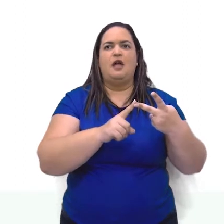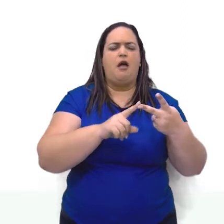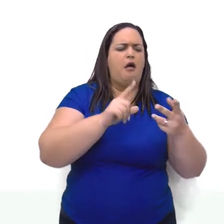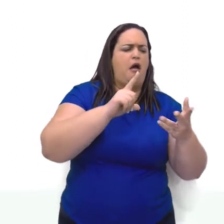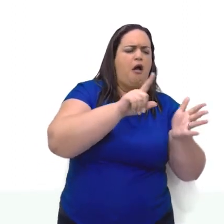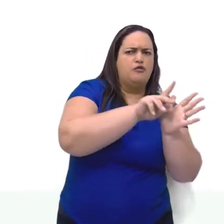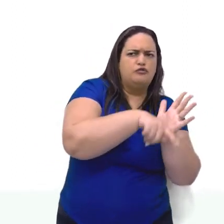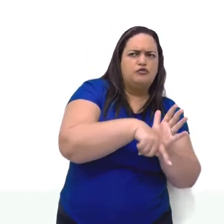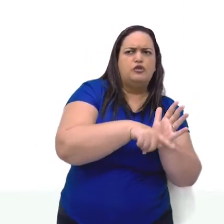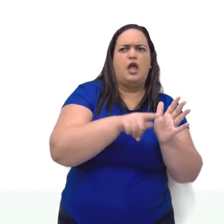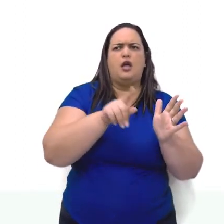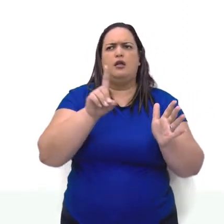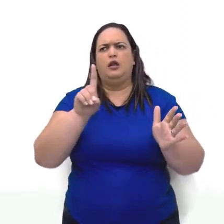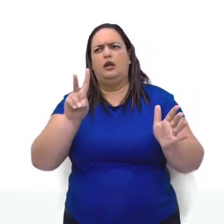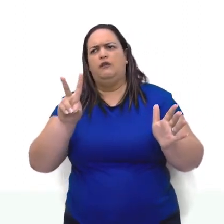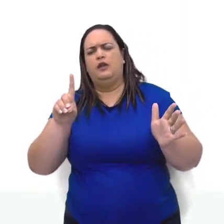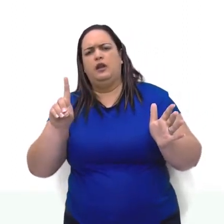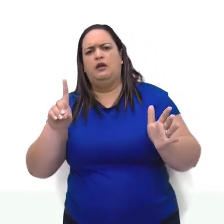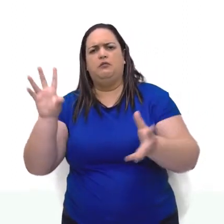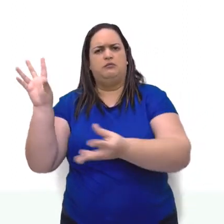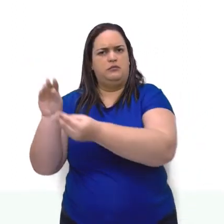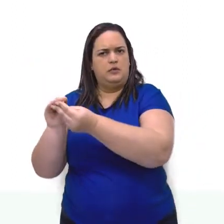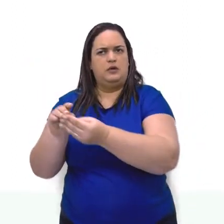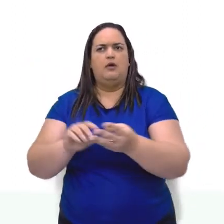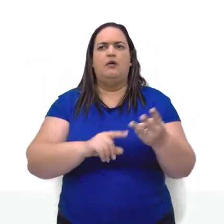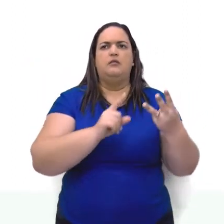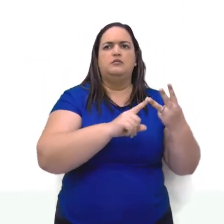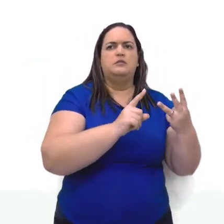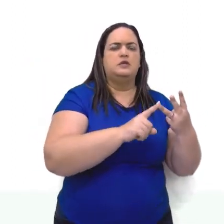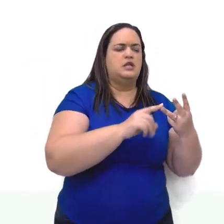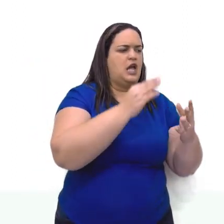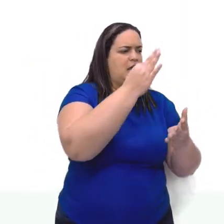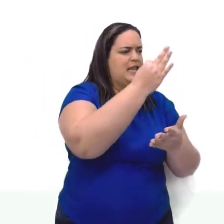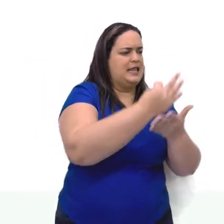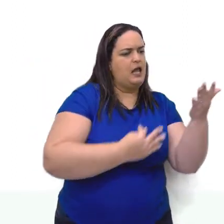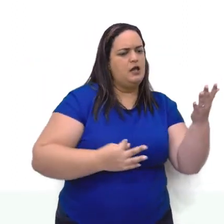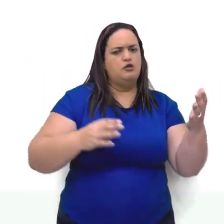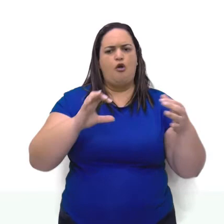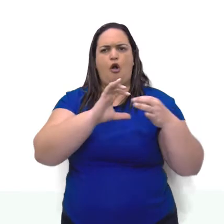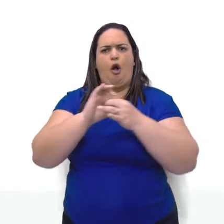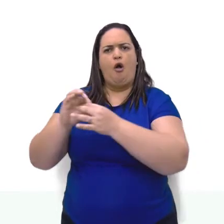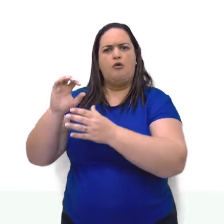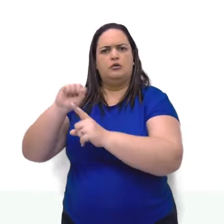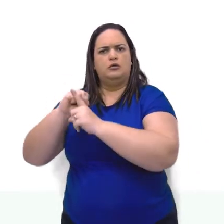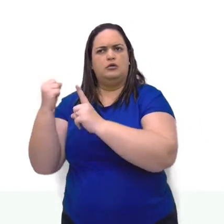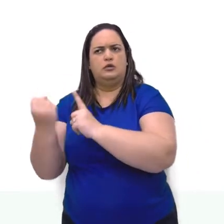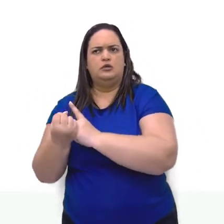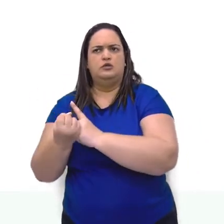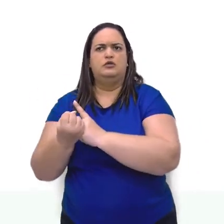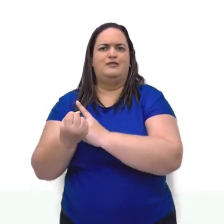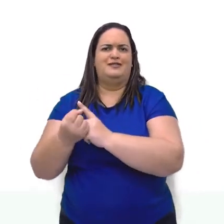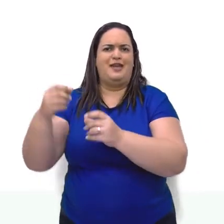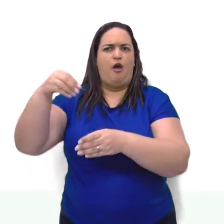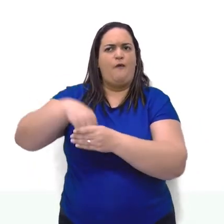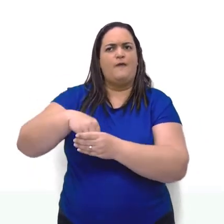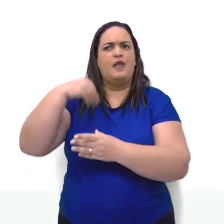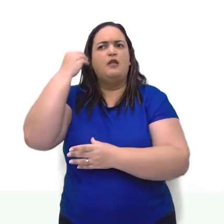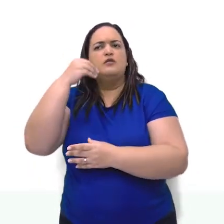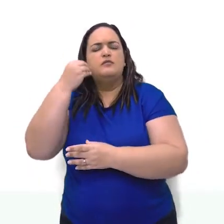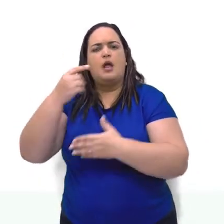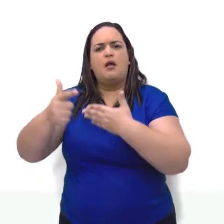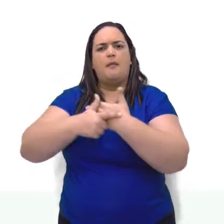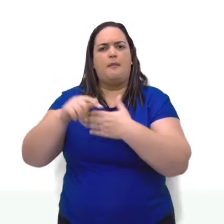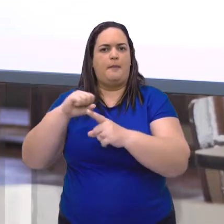sinopse, relacionar os textos com o contexto social e experimentação de papéis sociais e responder